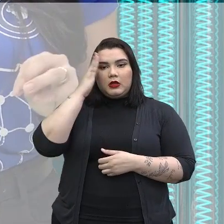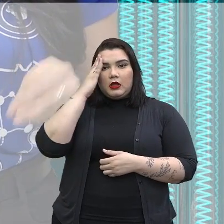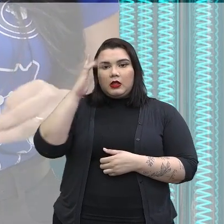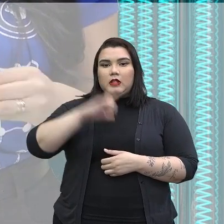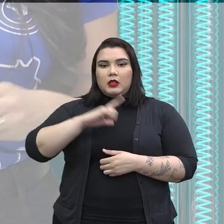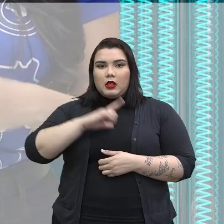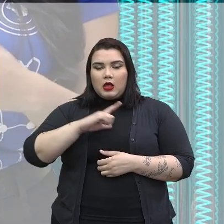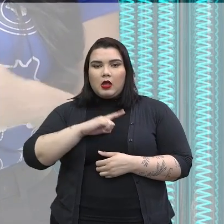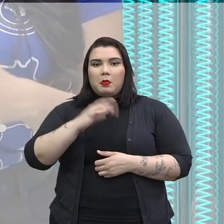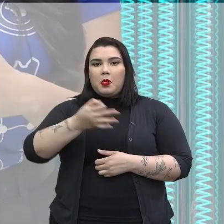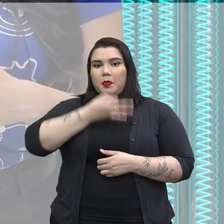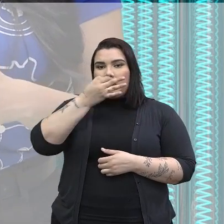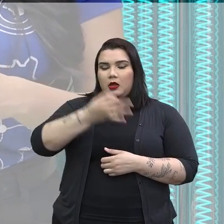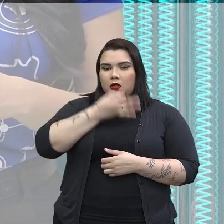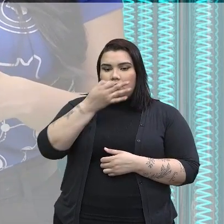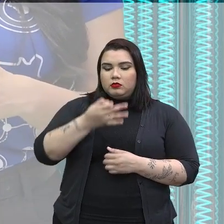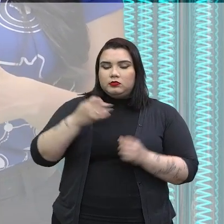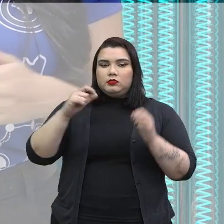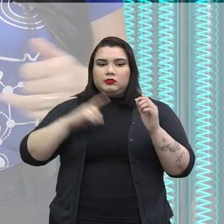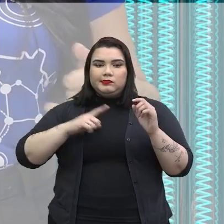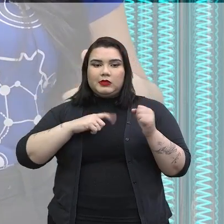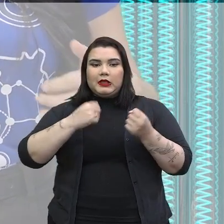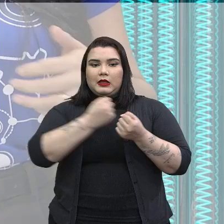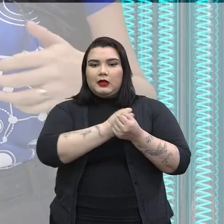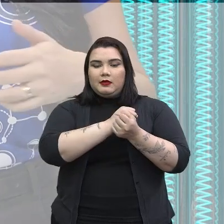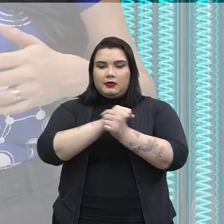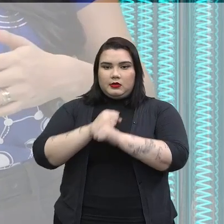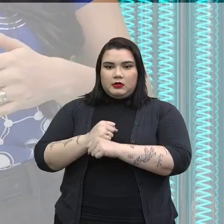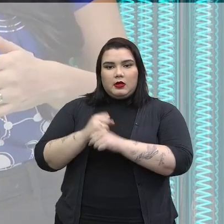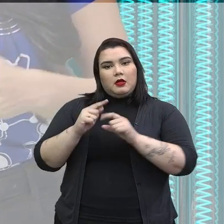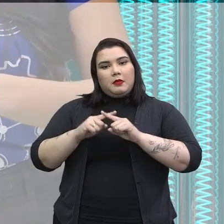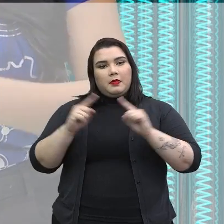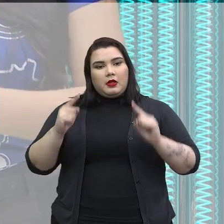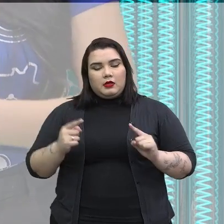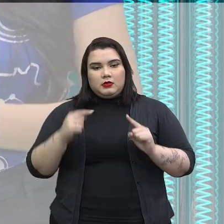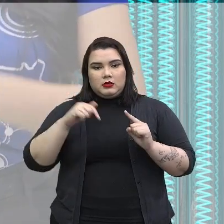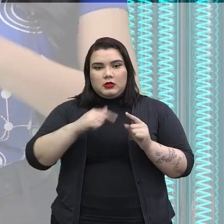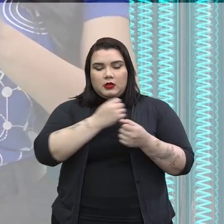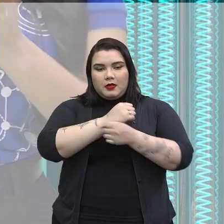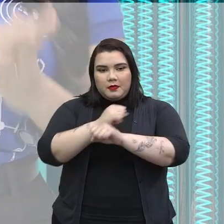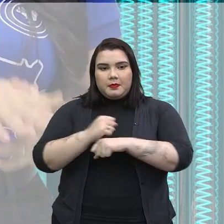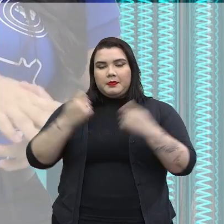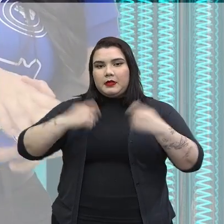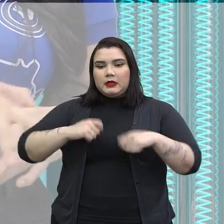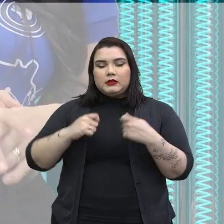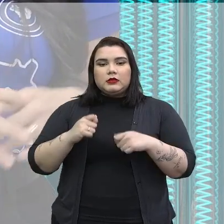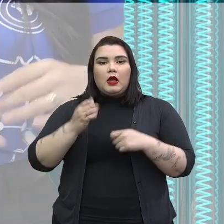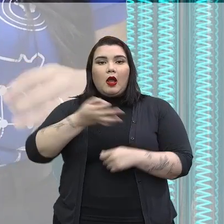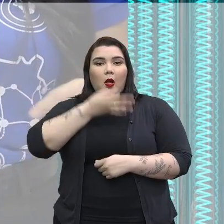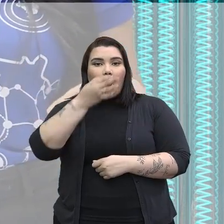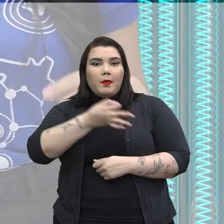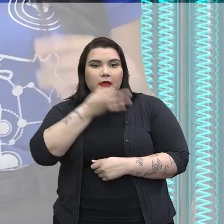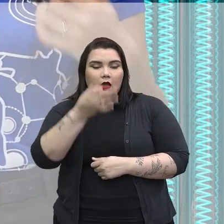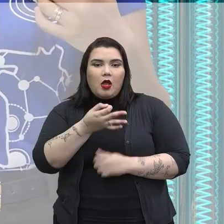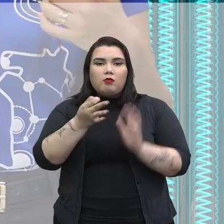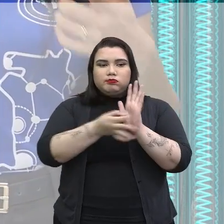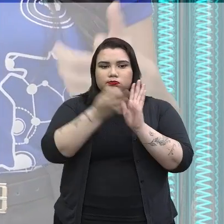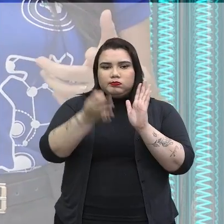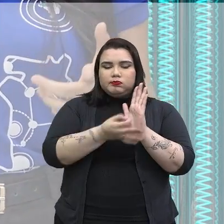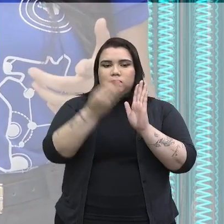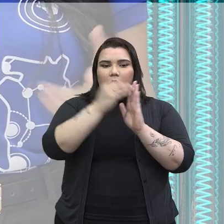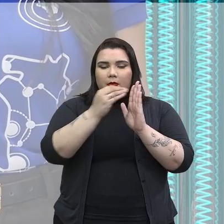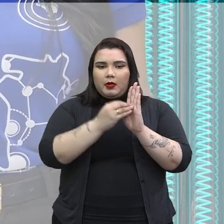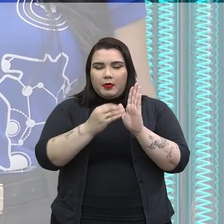de vista a ser defendido, mas para ser defendido ele vai precisar de argumentos e